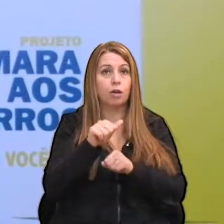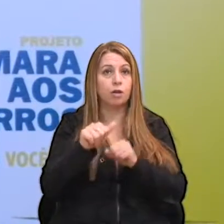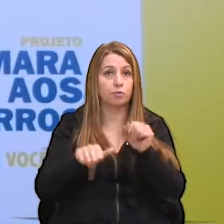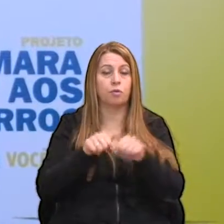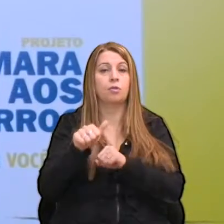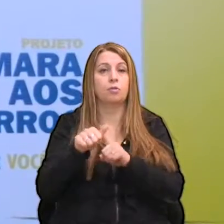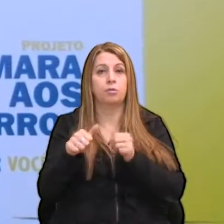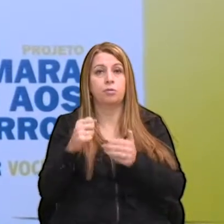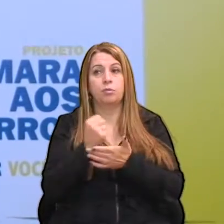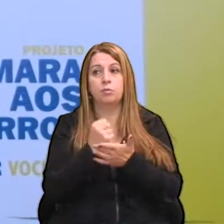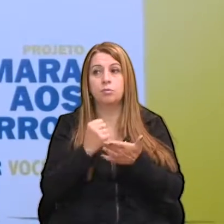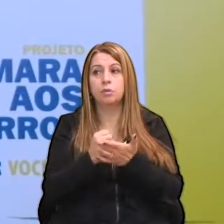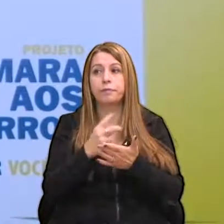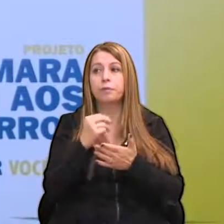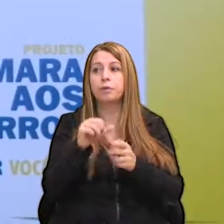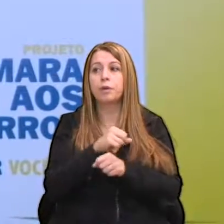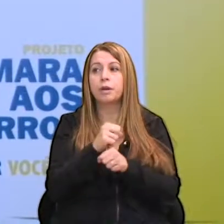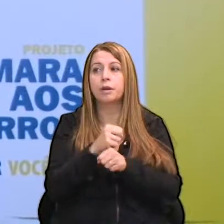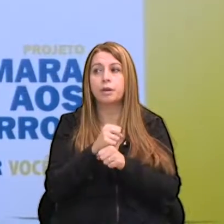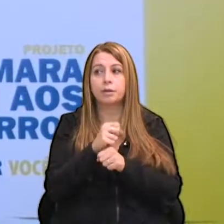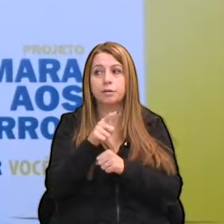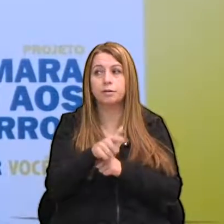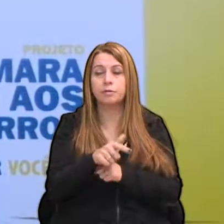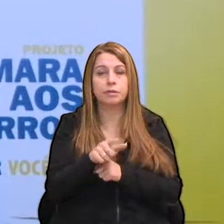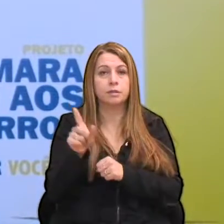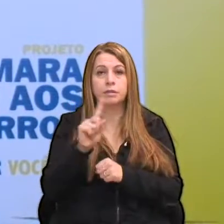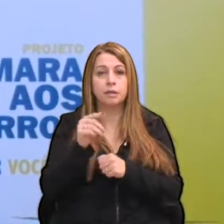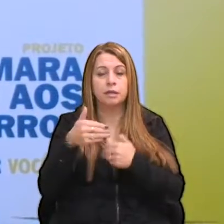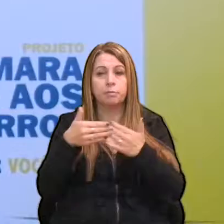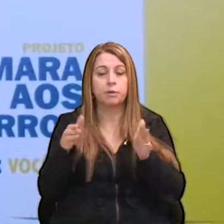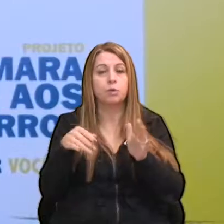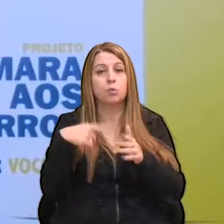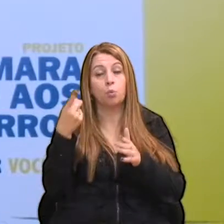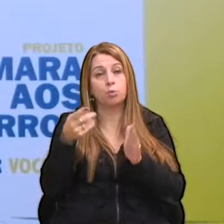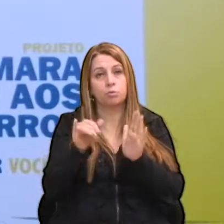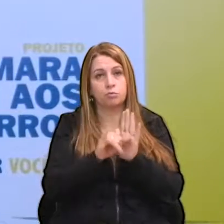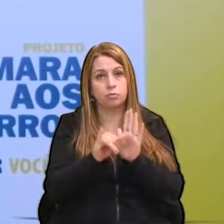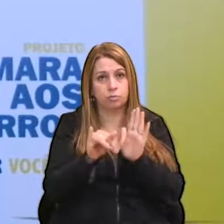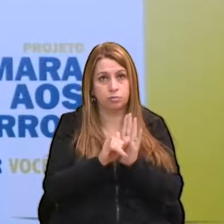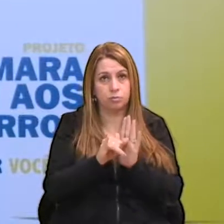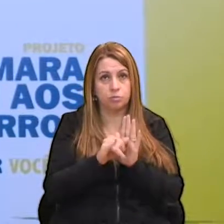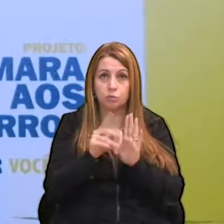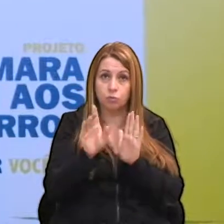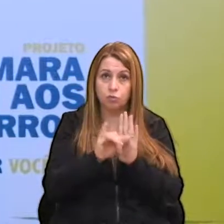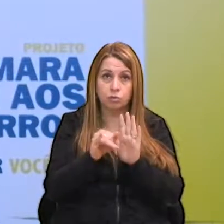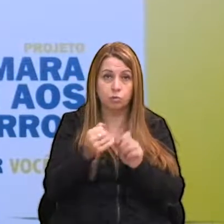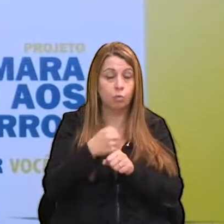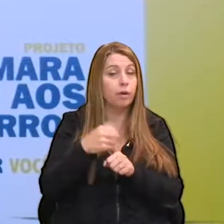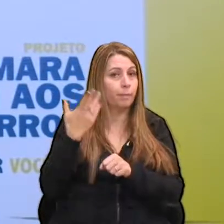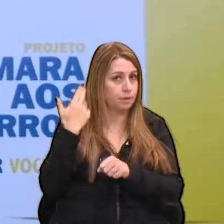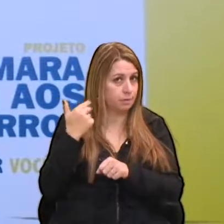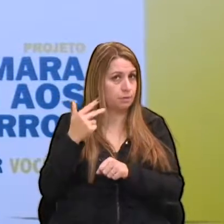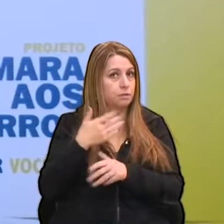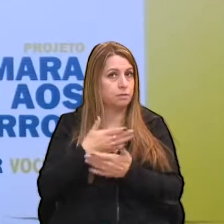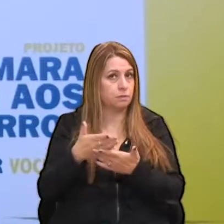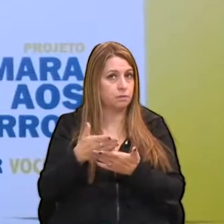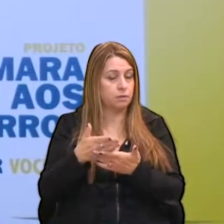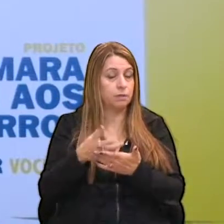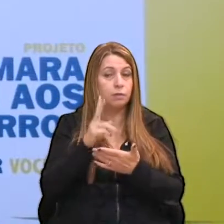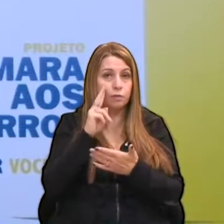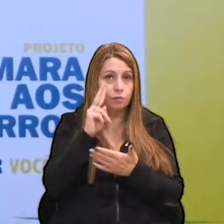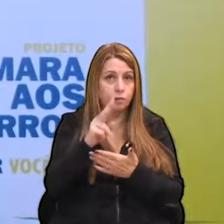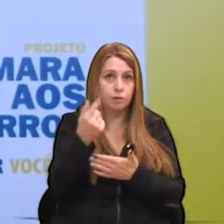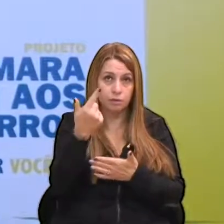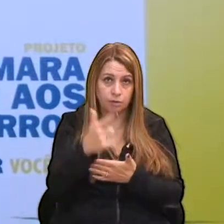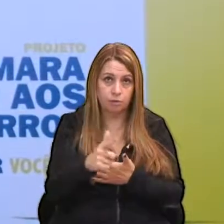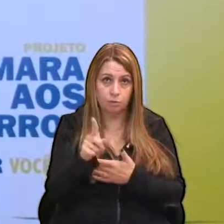prorroga. E ficou muitos anos sem se abrir outro edital. Foi aberto outro edital o ano passado. Então, foi contestado de